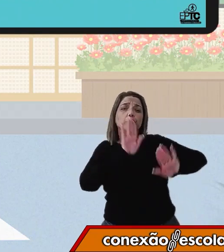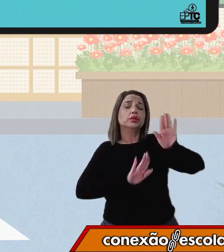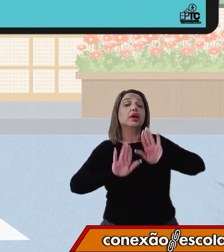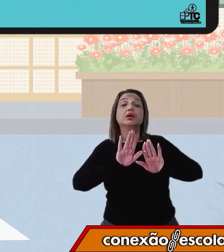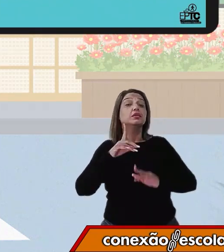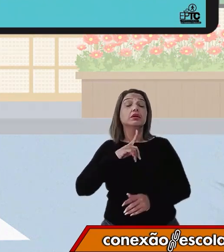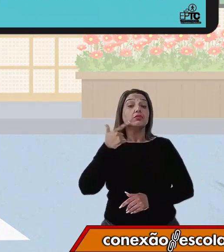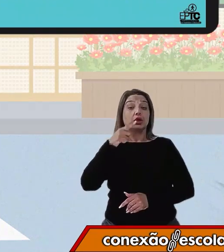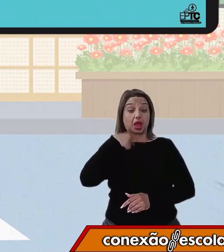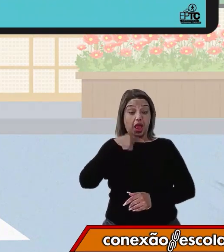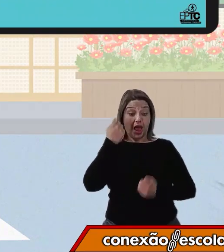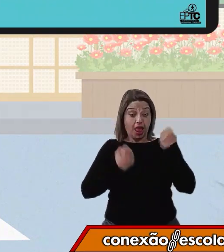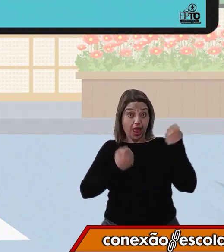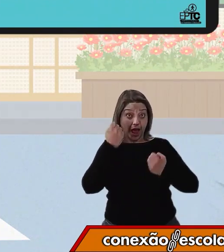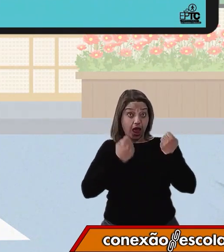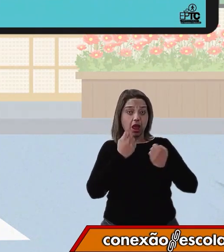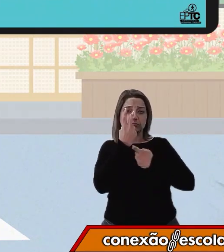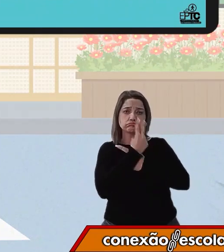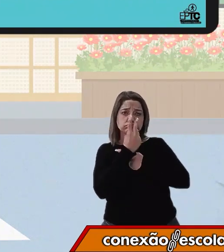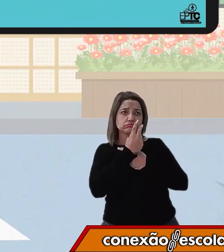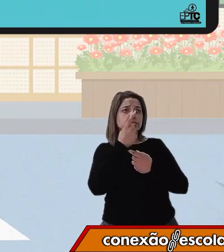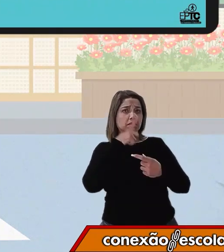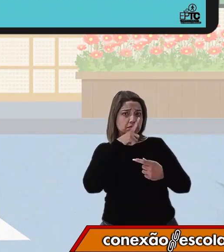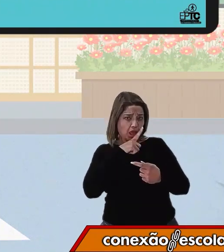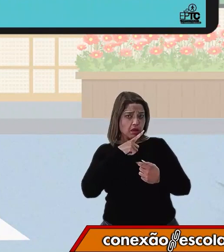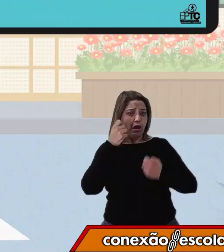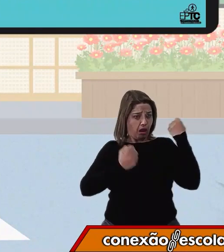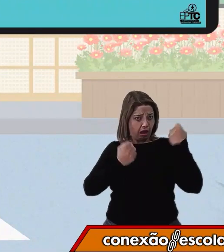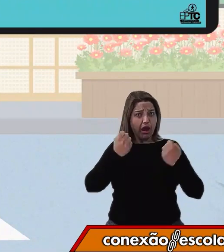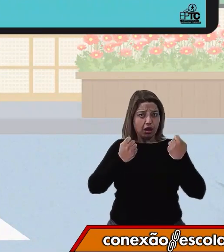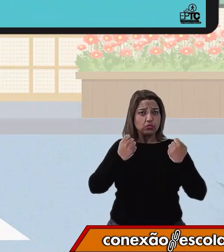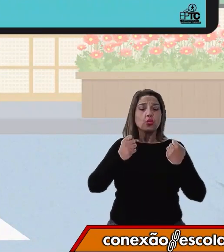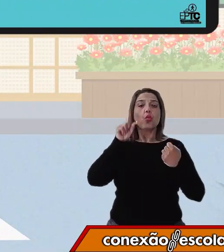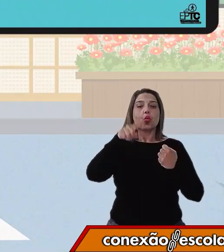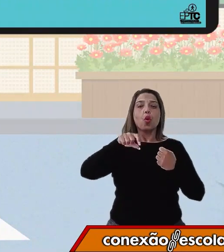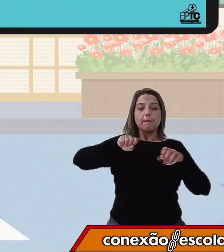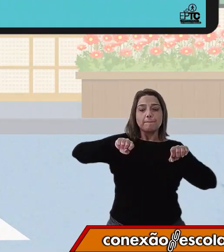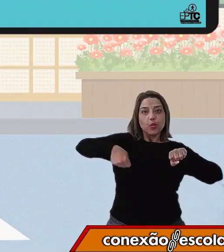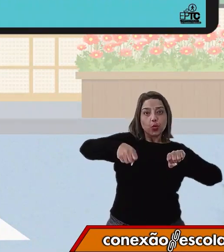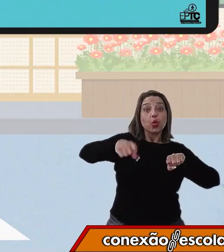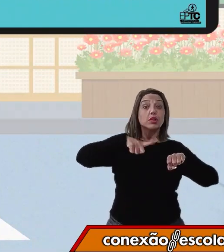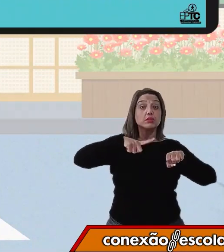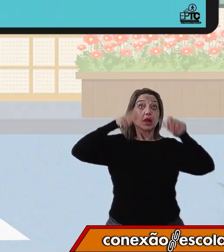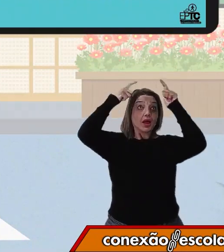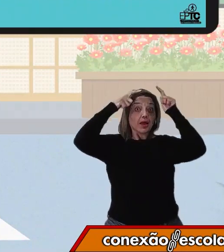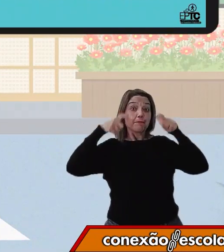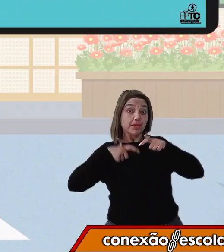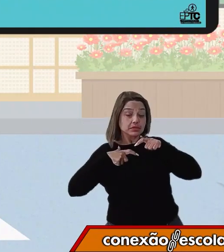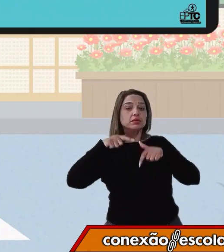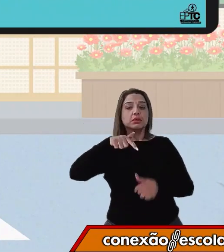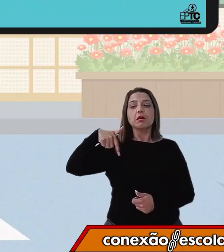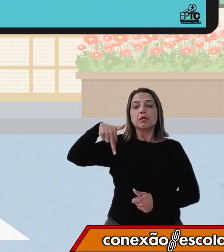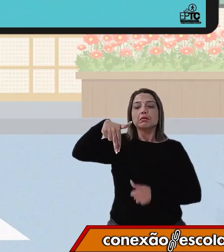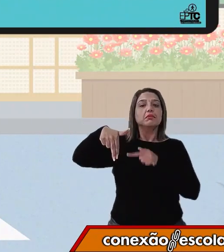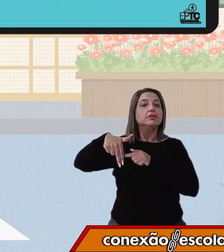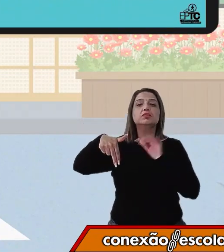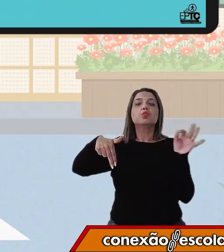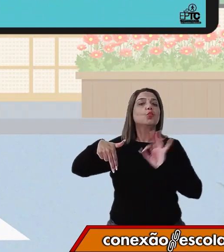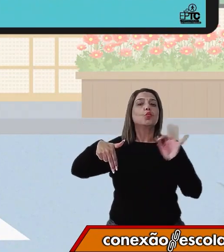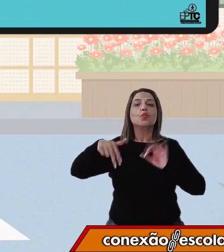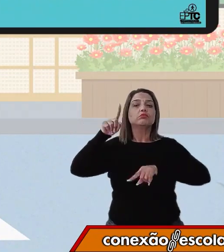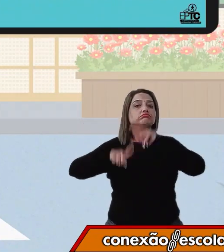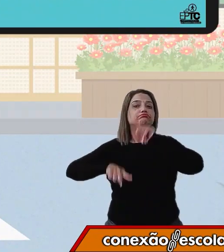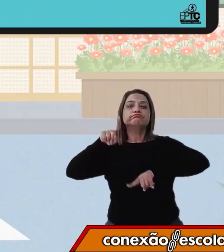enquanto os motoristas estão Protegido dentro dos seus automóveis os motociclistas possuem capacetes